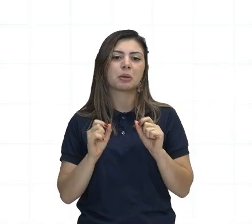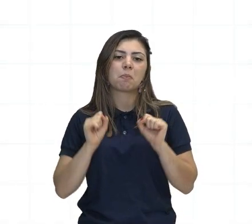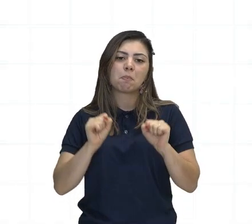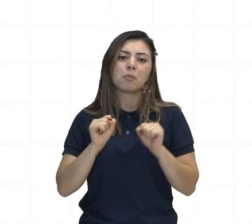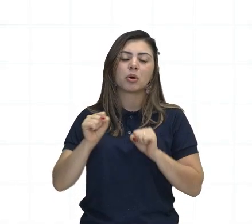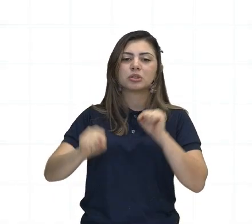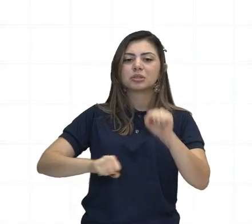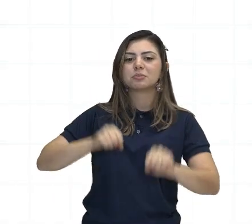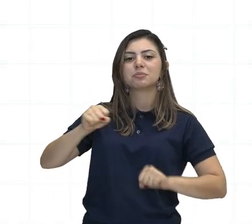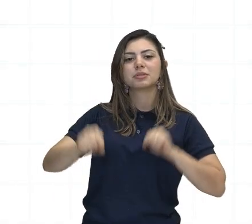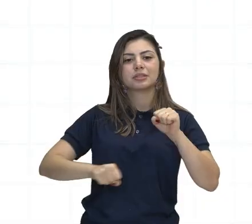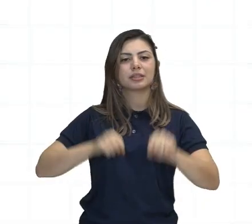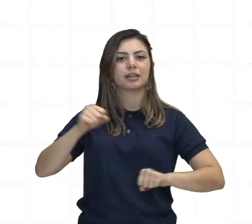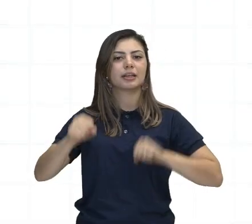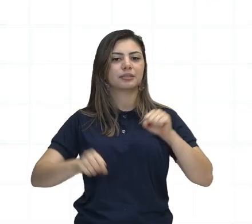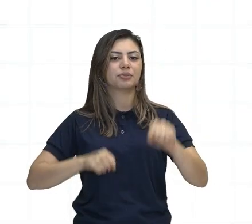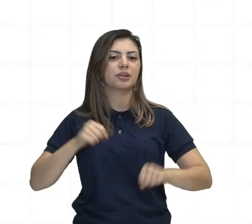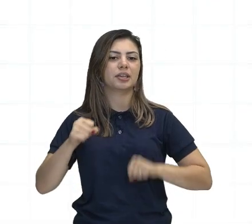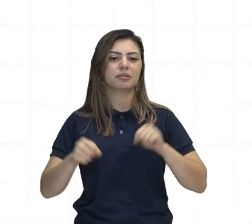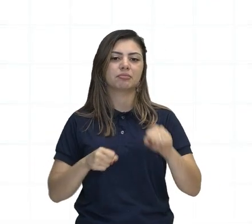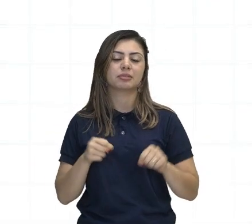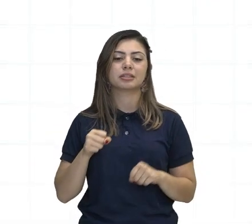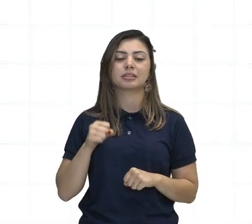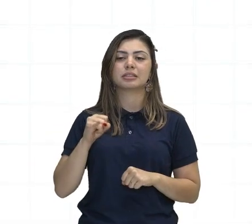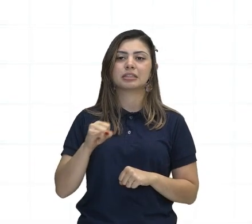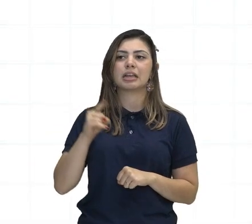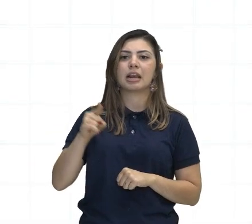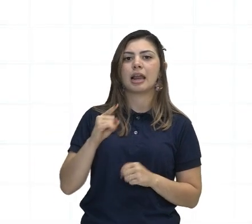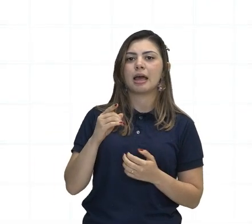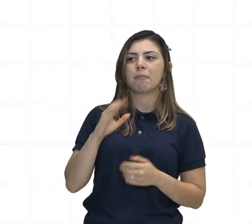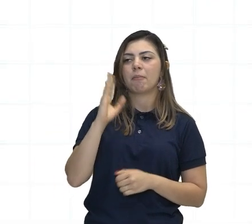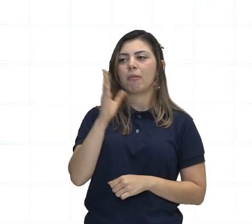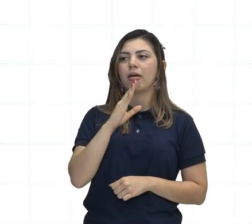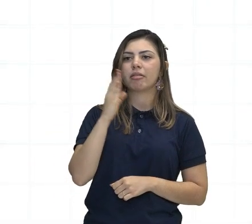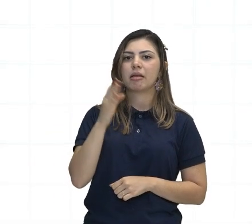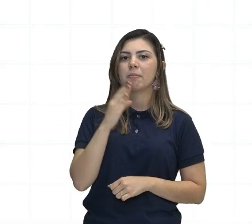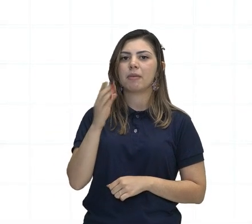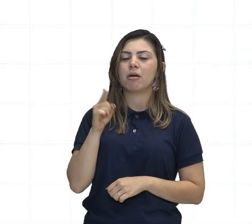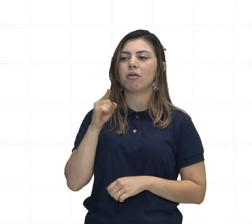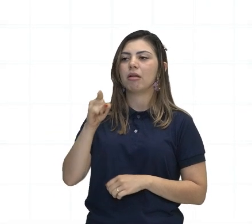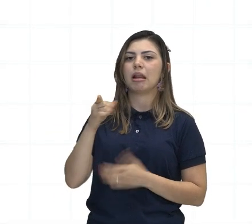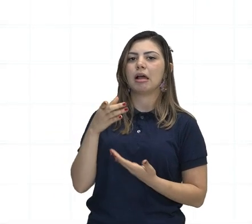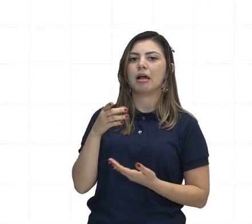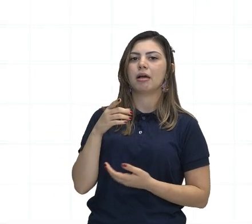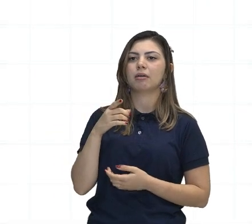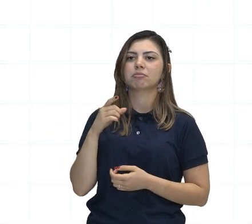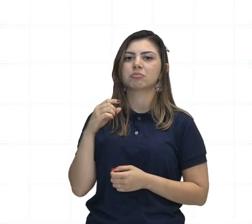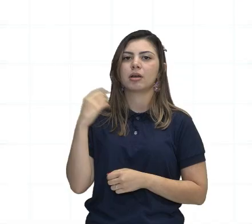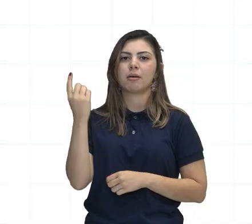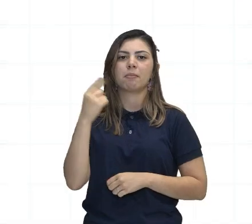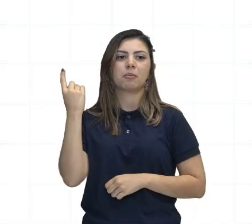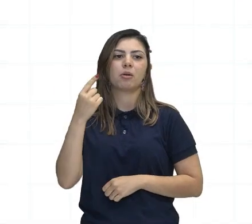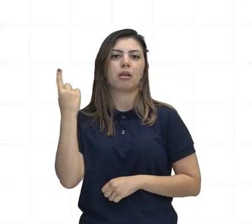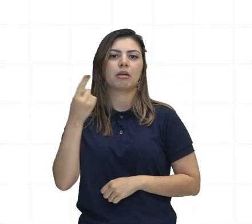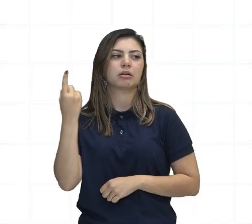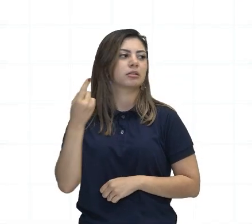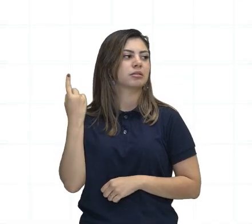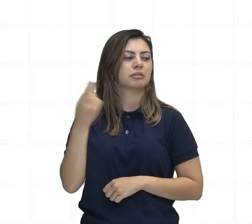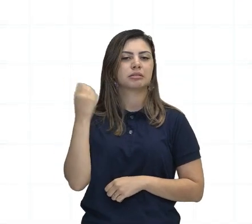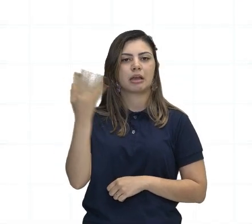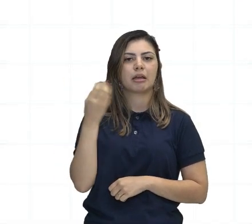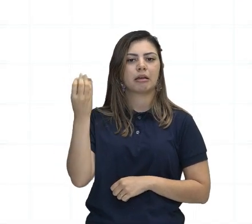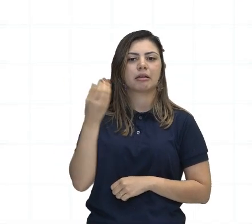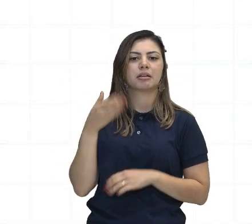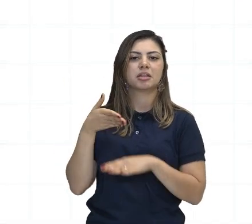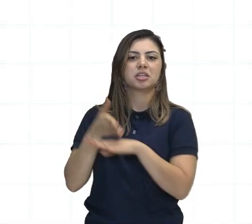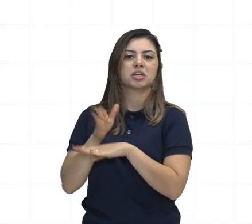bicicletas, mas não há um acesso maior. Se alguém passar mal, uma ambulância não conseguirá ter acesso. E aí vamos para os Estados Unidos. Aqui a